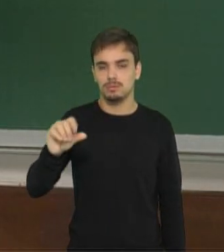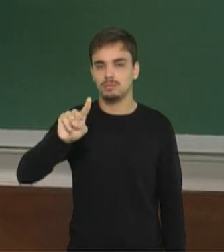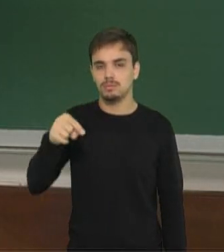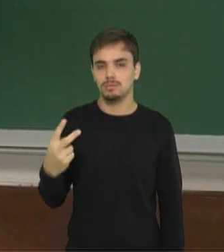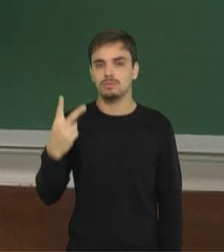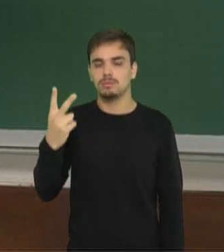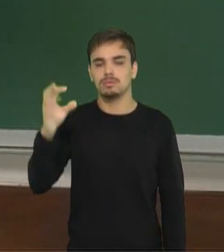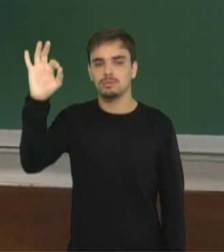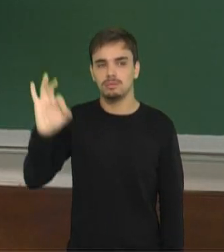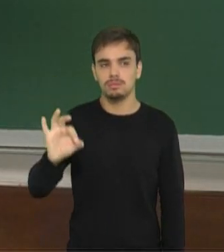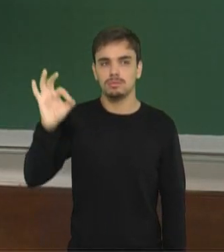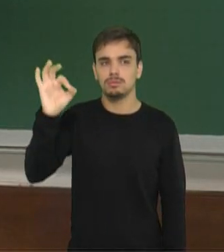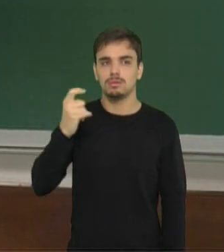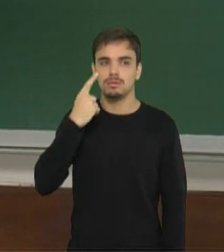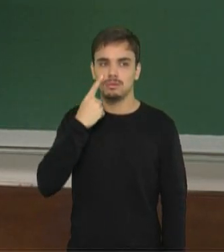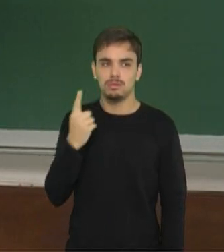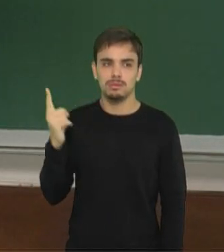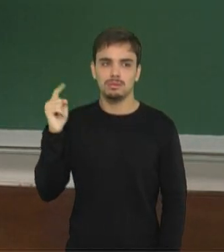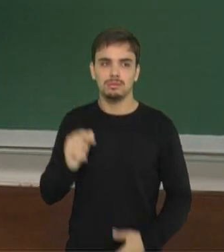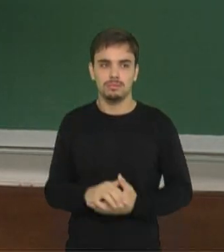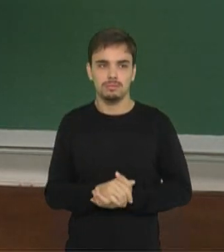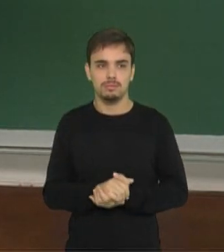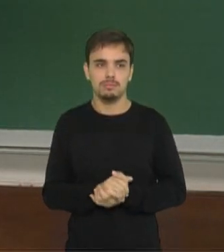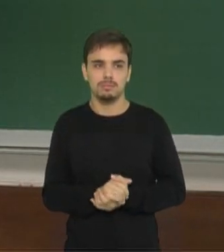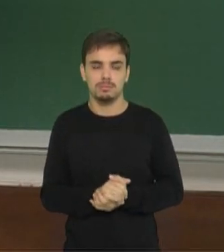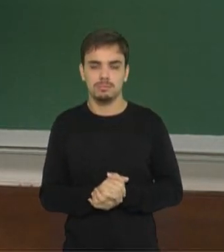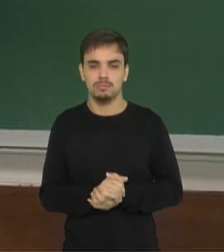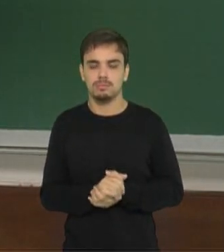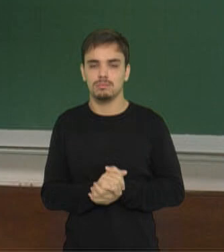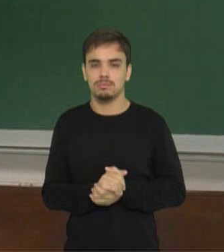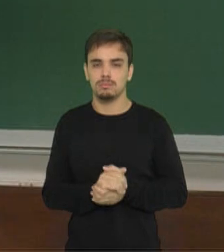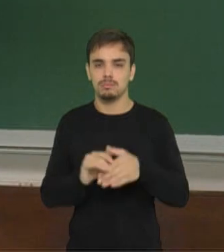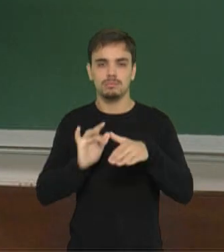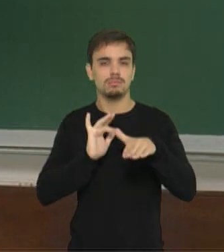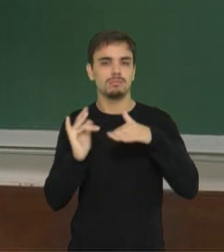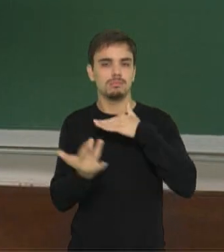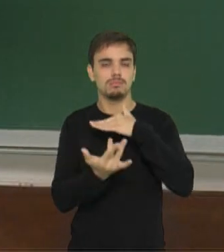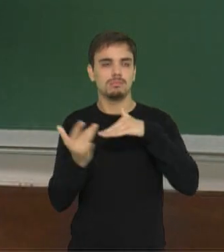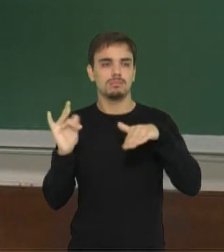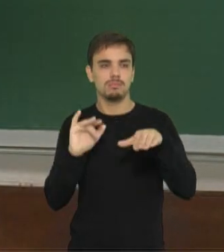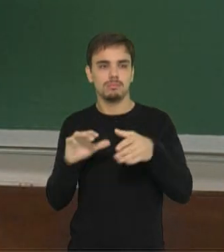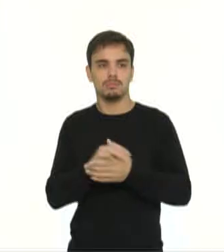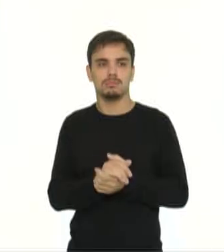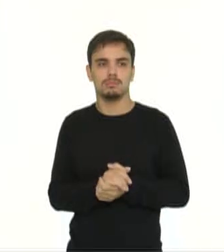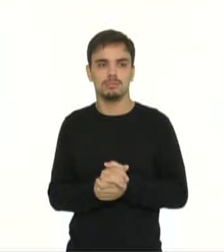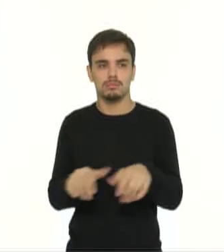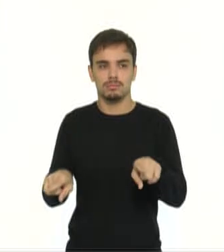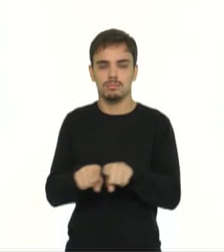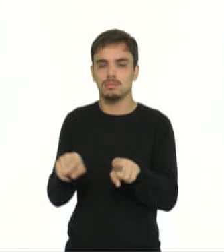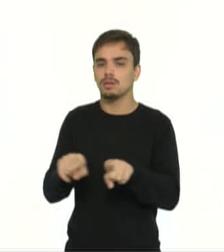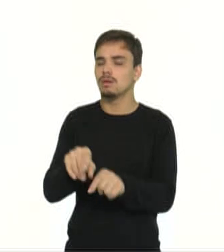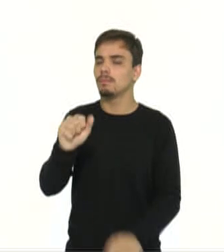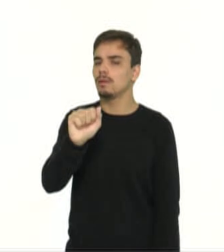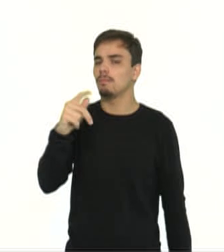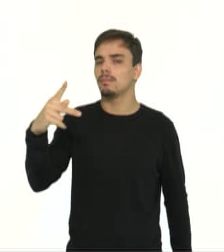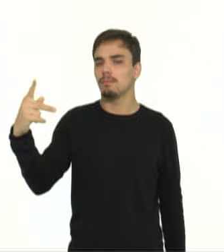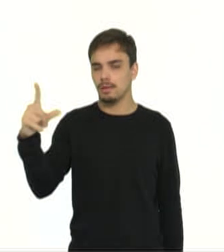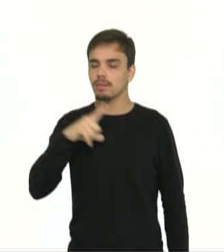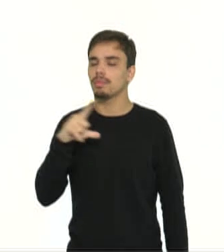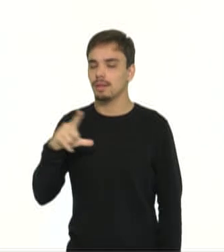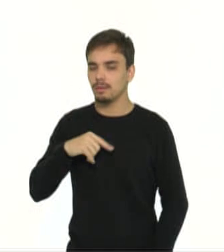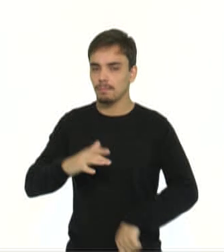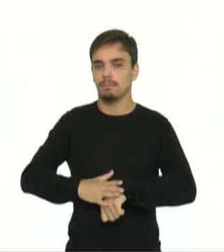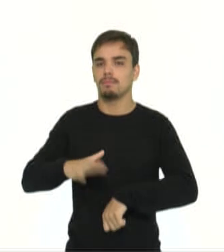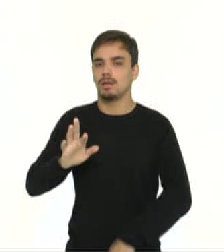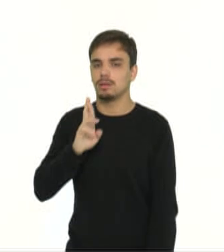19,2% social media sites and apps. Então, nas mídias sociais e nos aplicativos foi o que mais